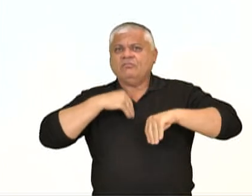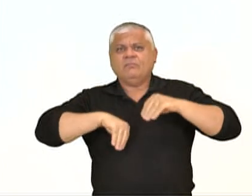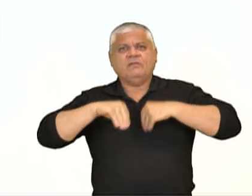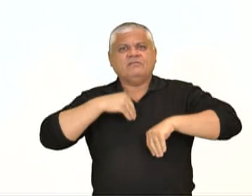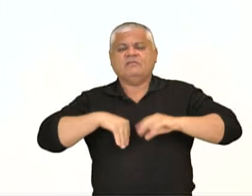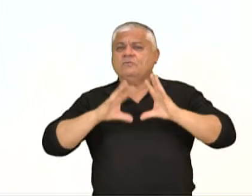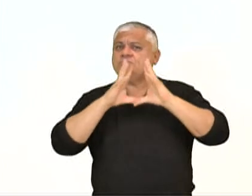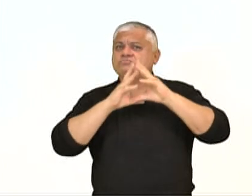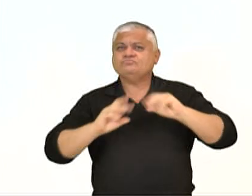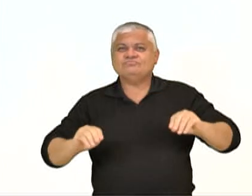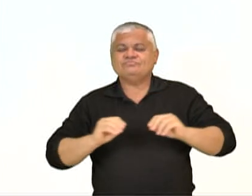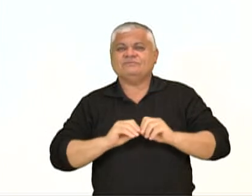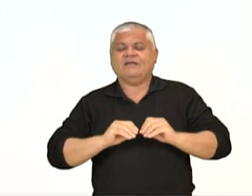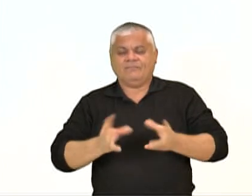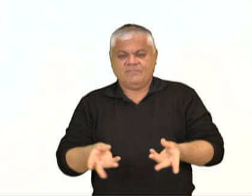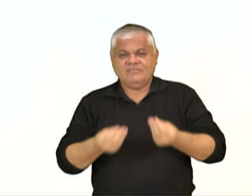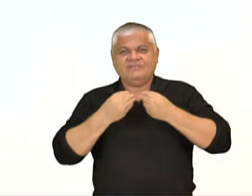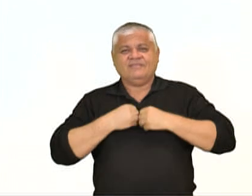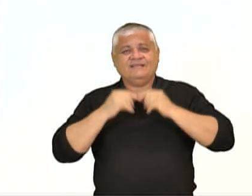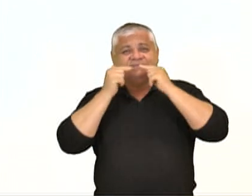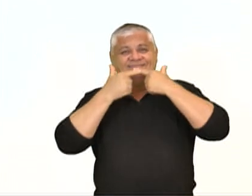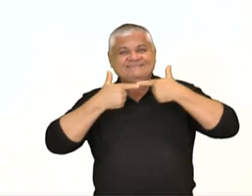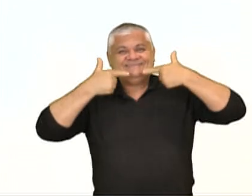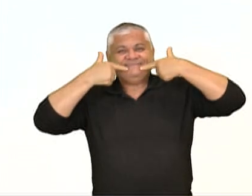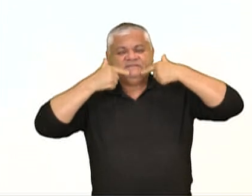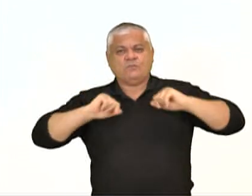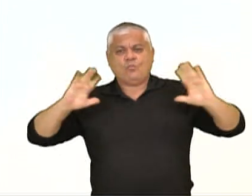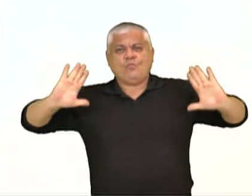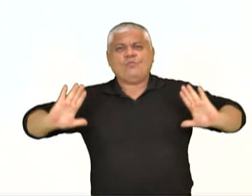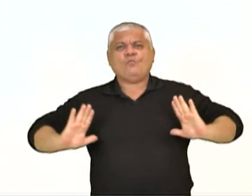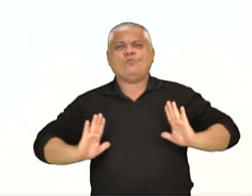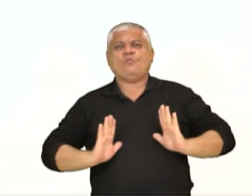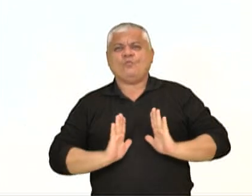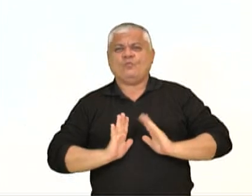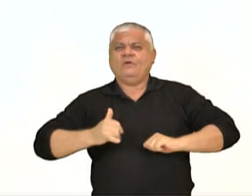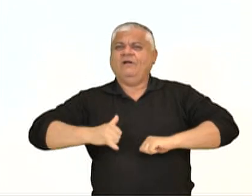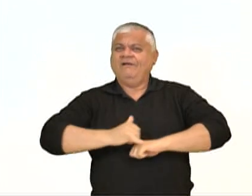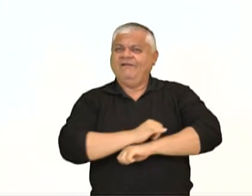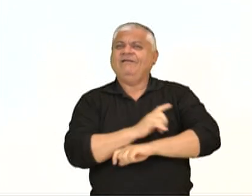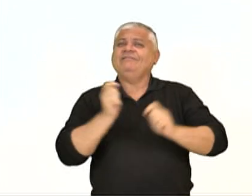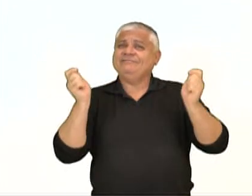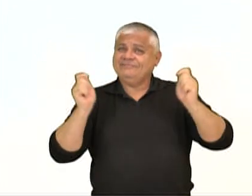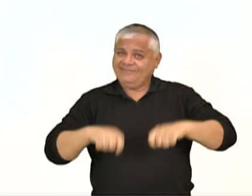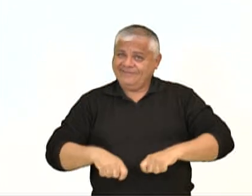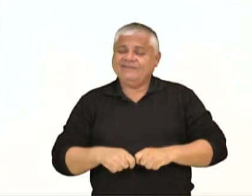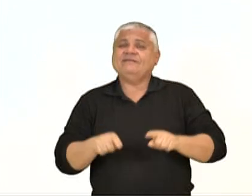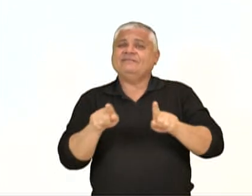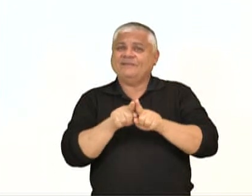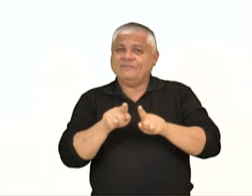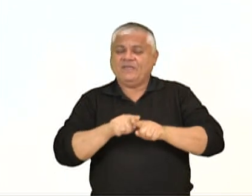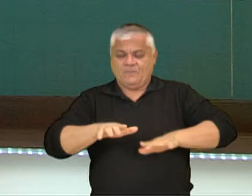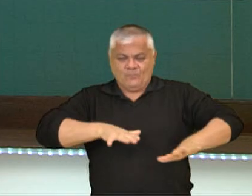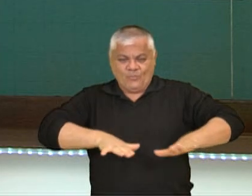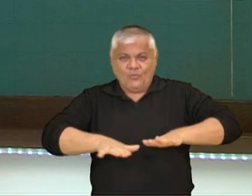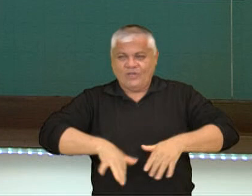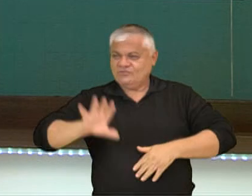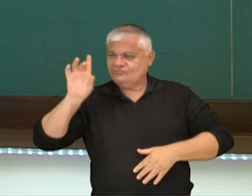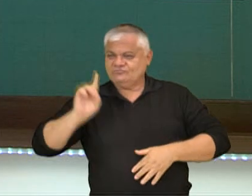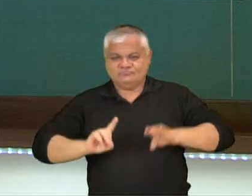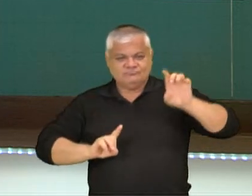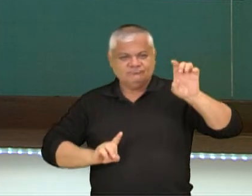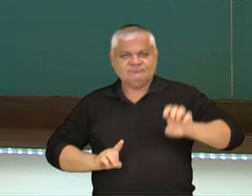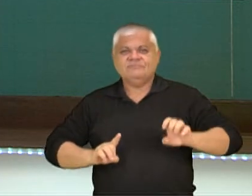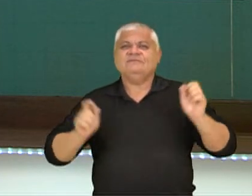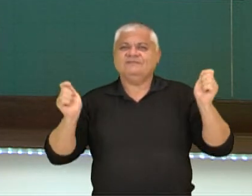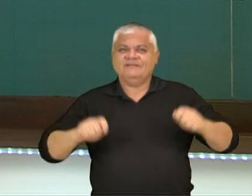humor, favorecer e perder as calorias, o ritmo, a flexibilidade, a agilidade e a coordenação motora. Vai favorecer